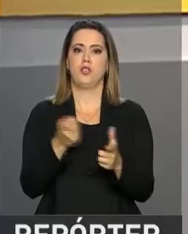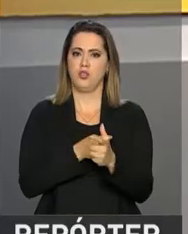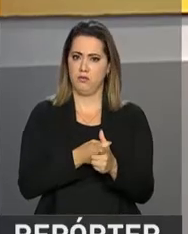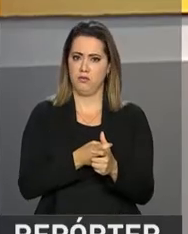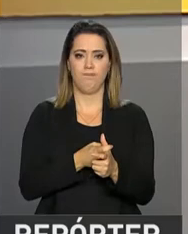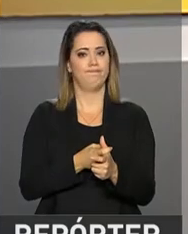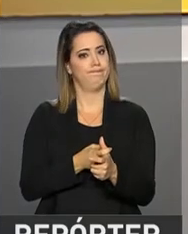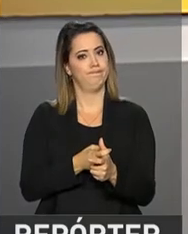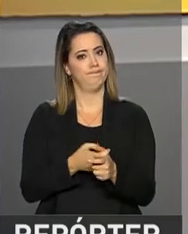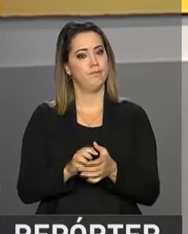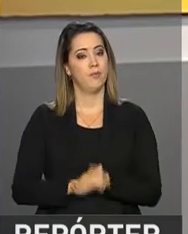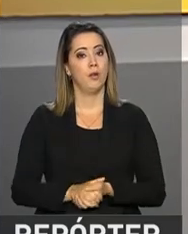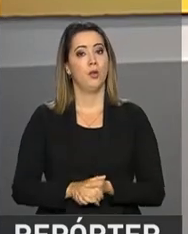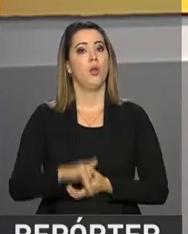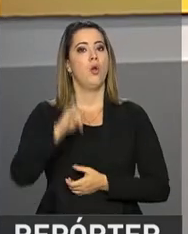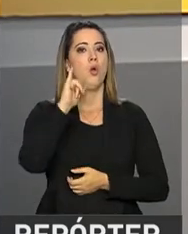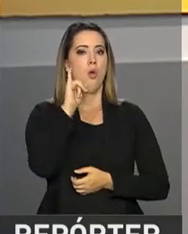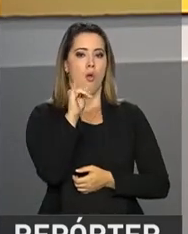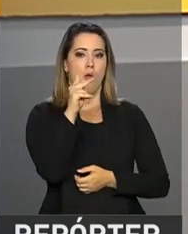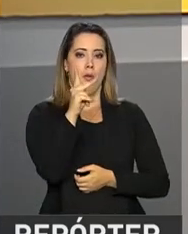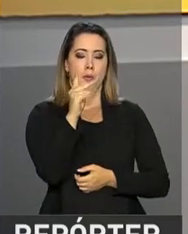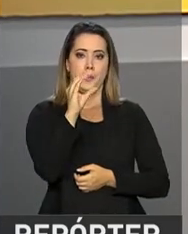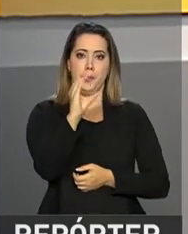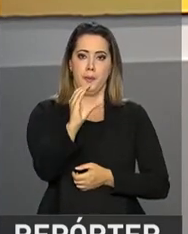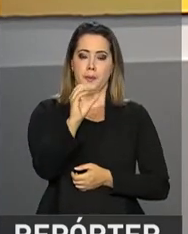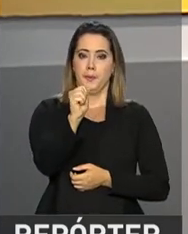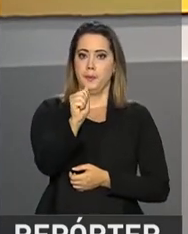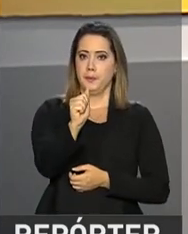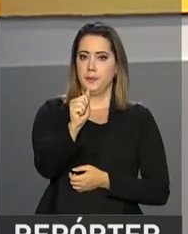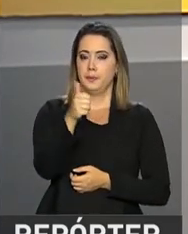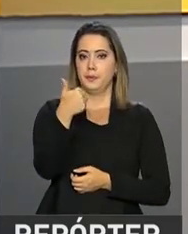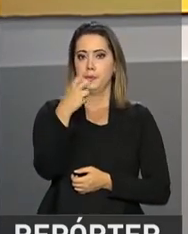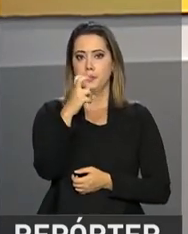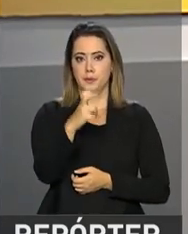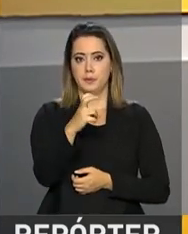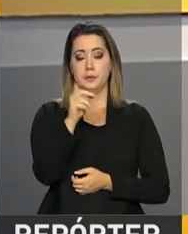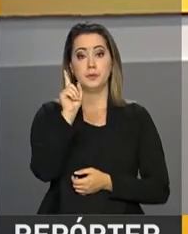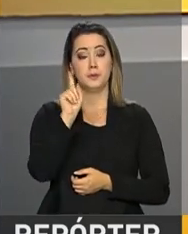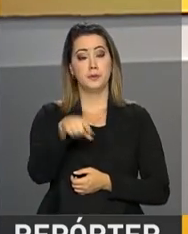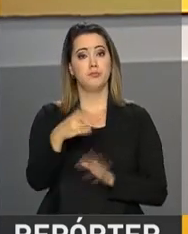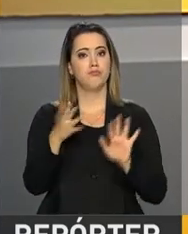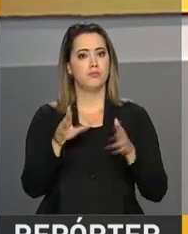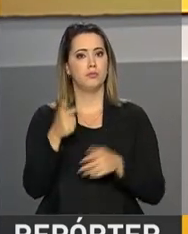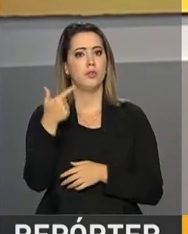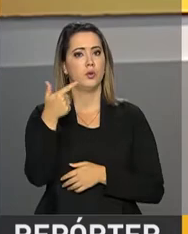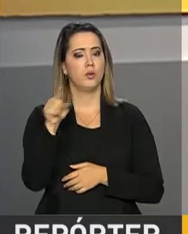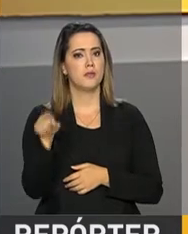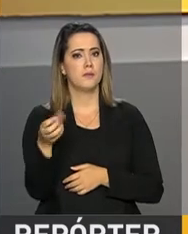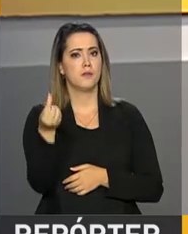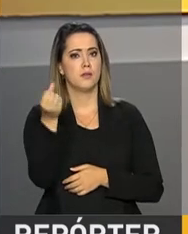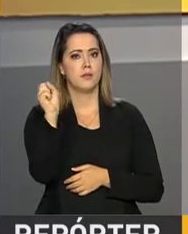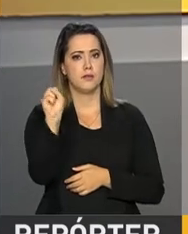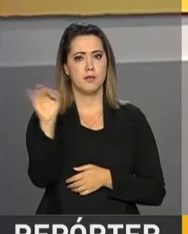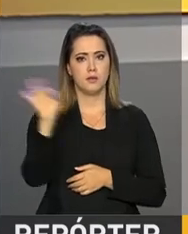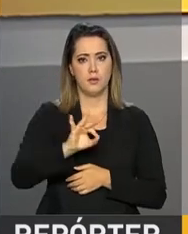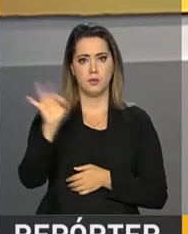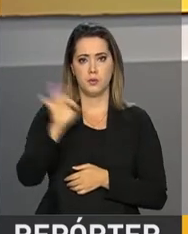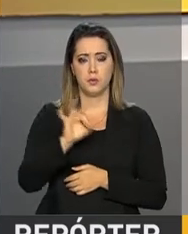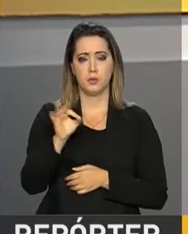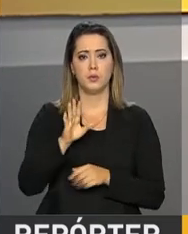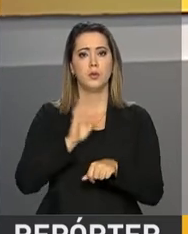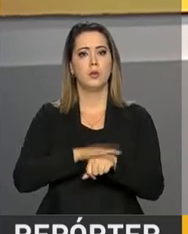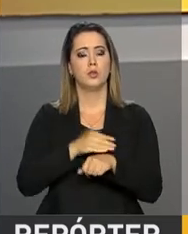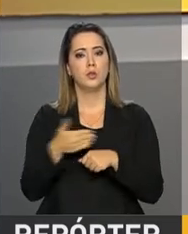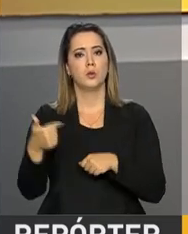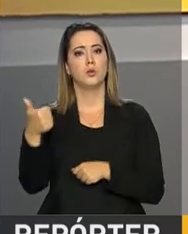o índice nacional de preços ao consumidor amplo ipca-15 ficou em 2,68 por cento no